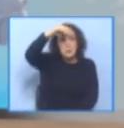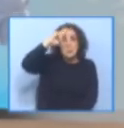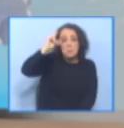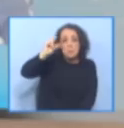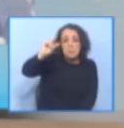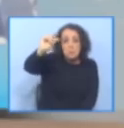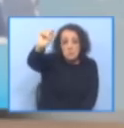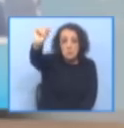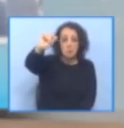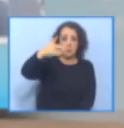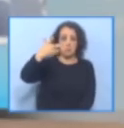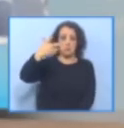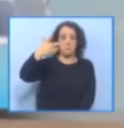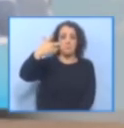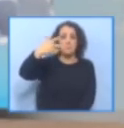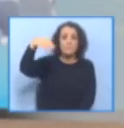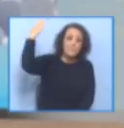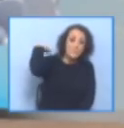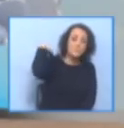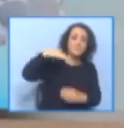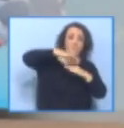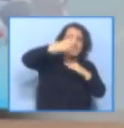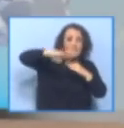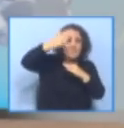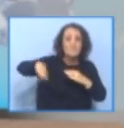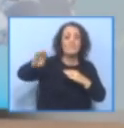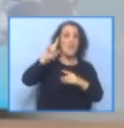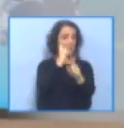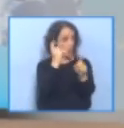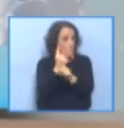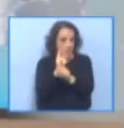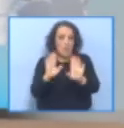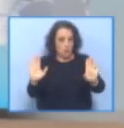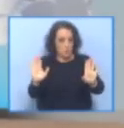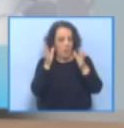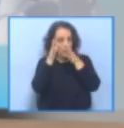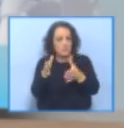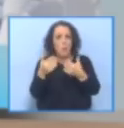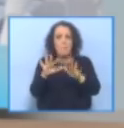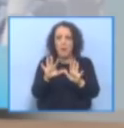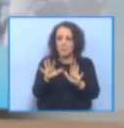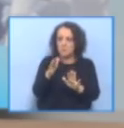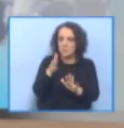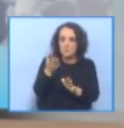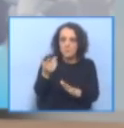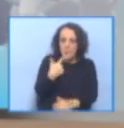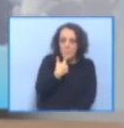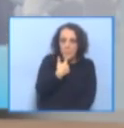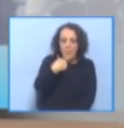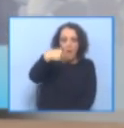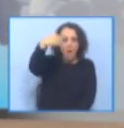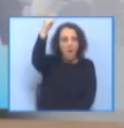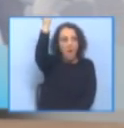perdidas para lá de Trás-os-Montes, que deveriam exigir a mesma responsabilização. Claro. Mas não, é aqui ao lado, é em pleno